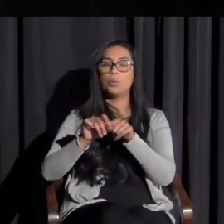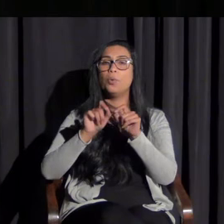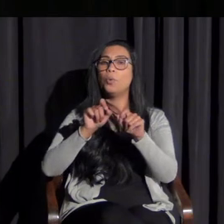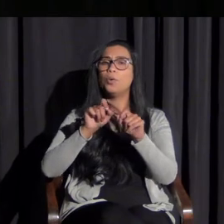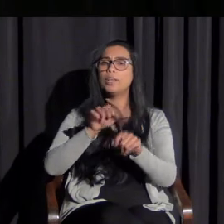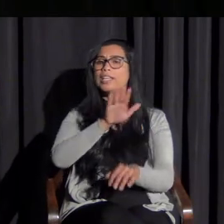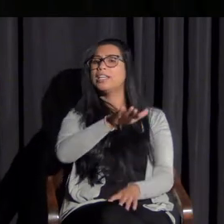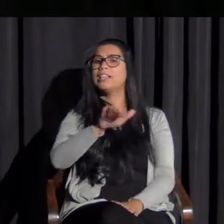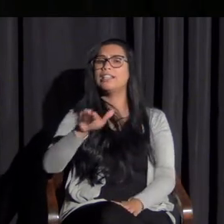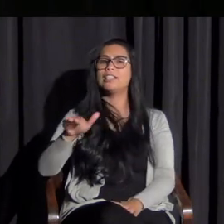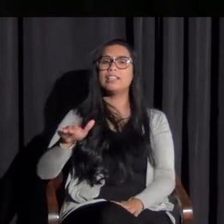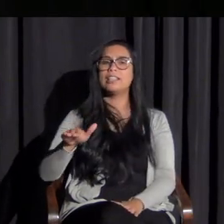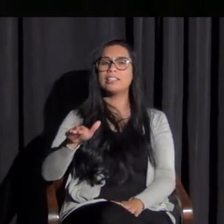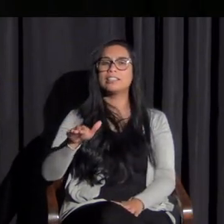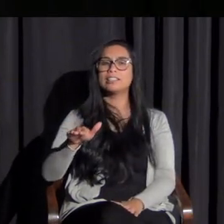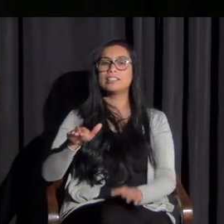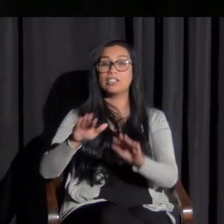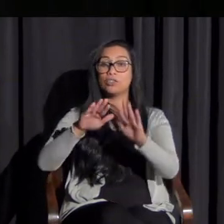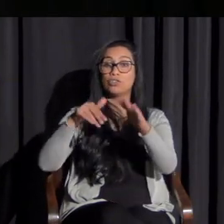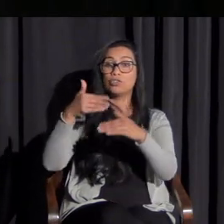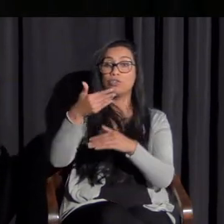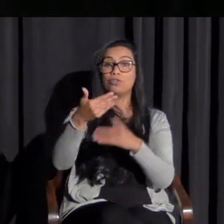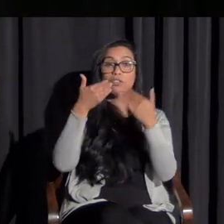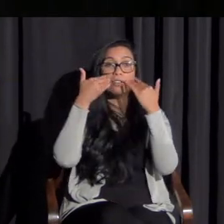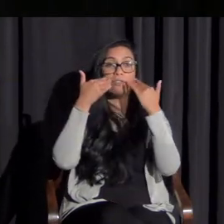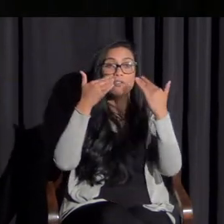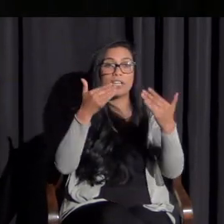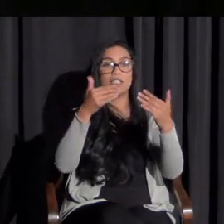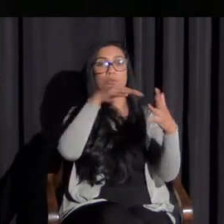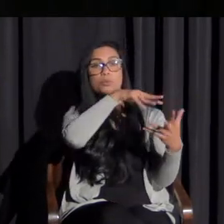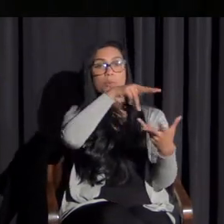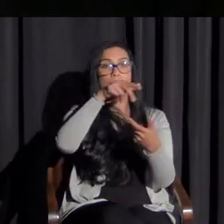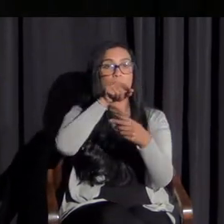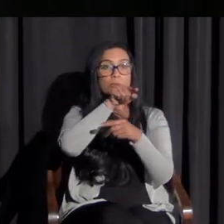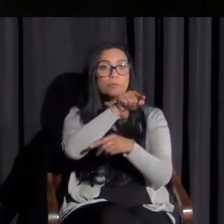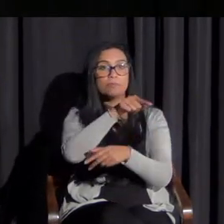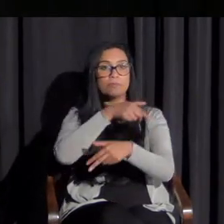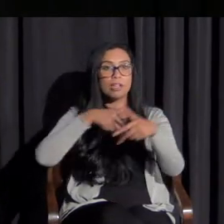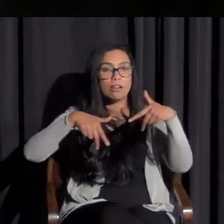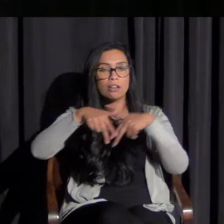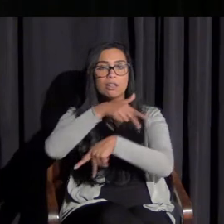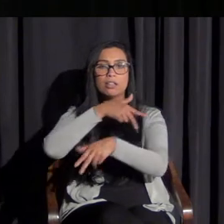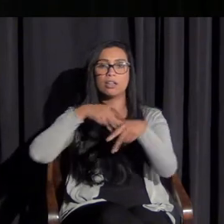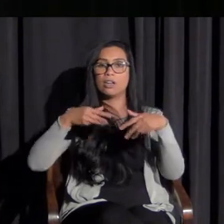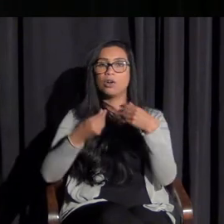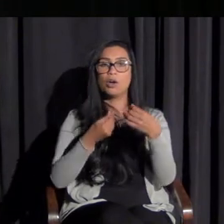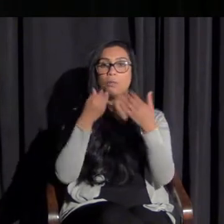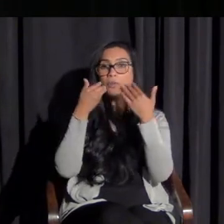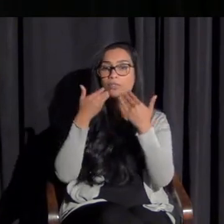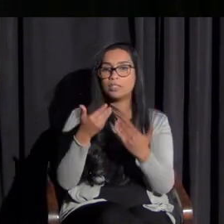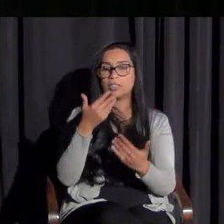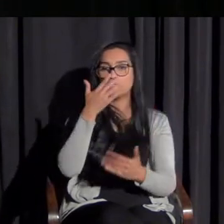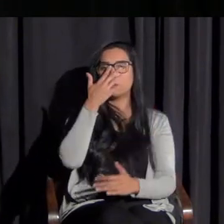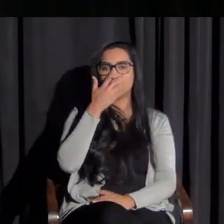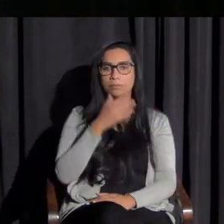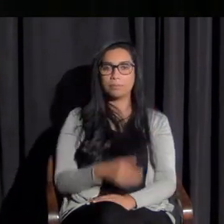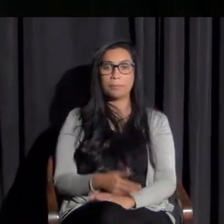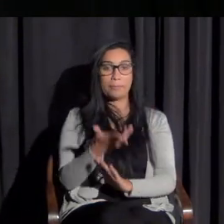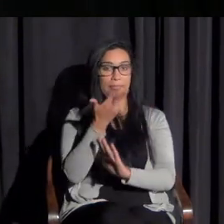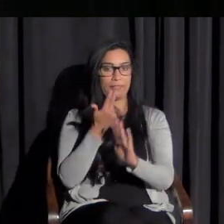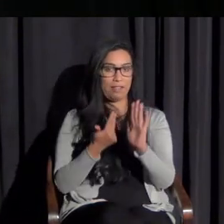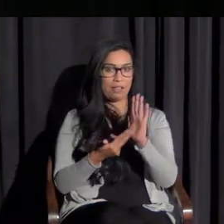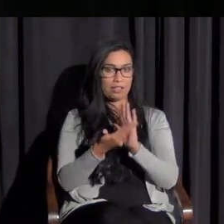que não eram as ocupantes. Eram outras crianças que passavam por lá. Ao falar de desenho,